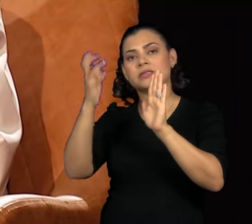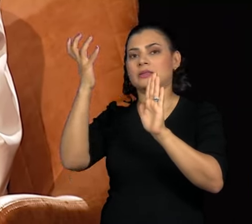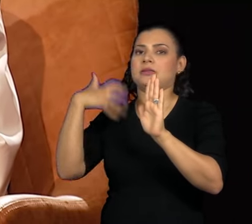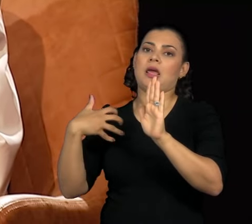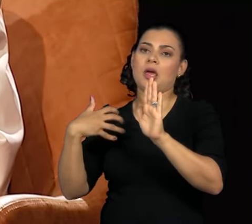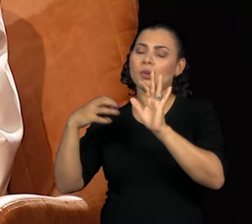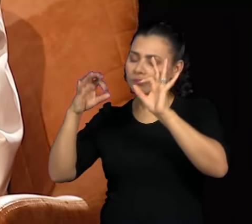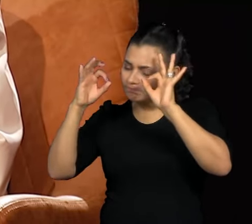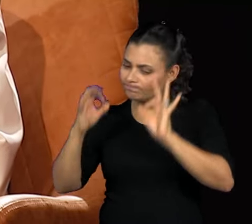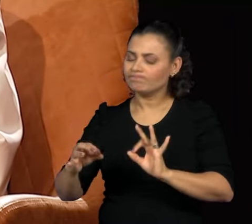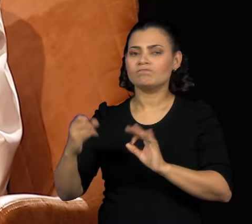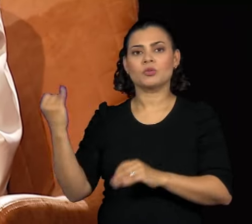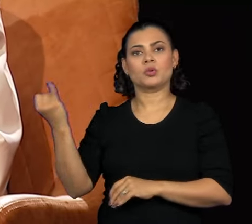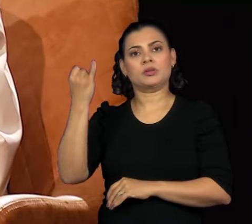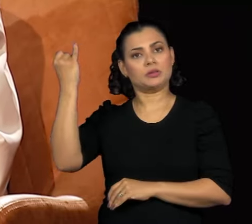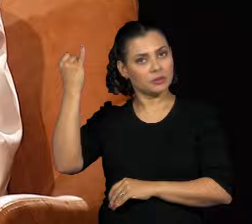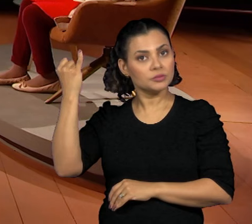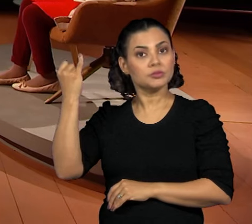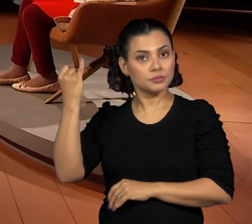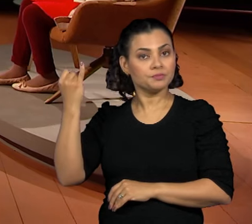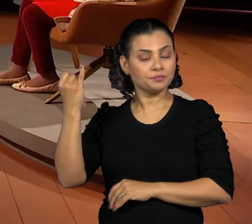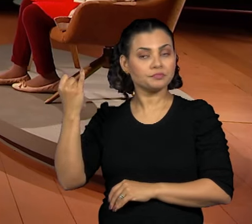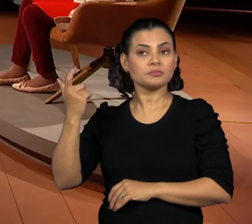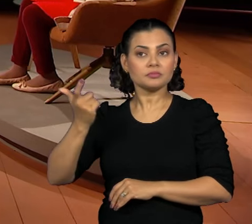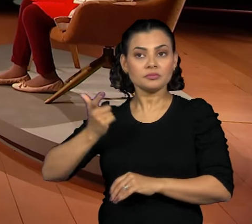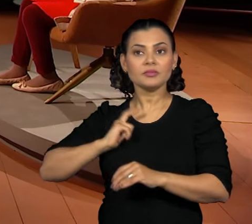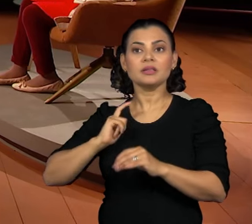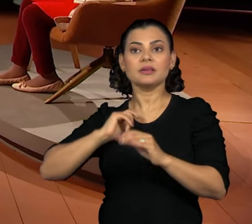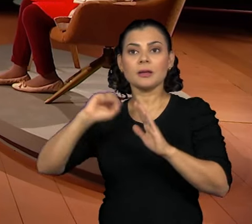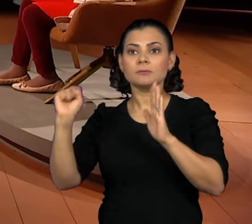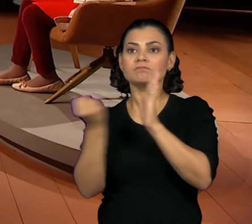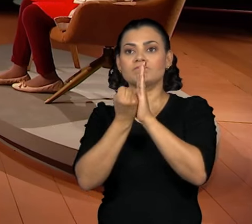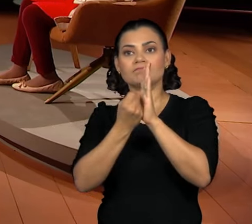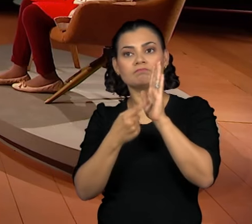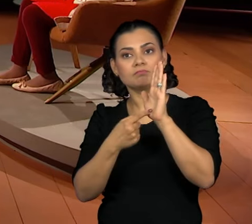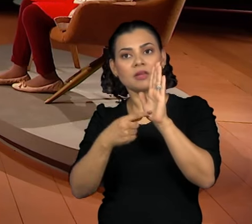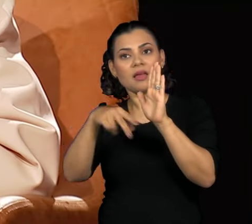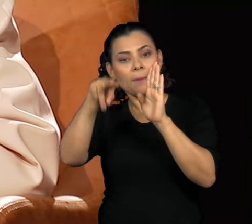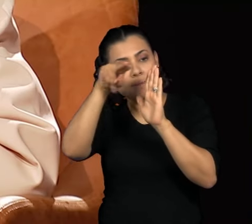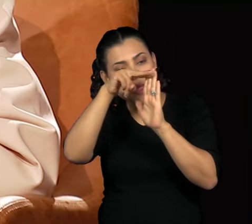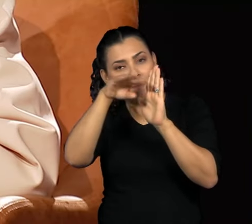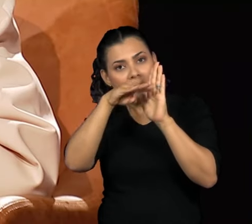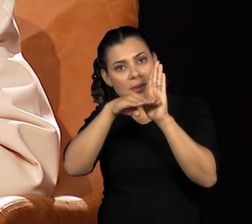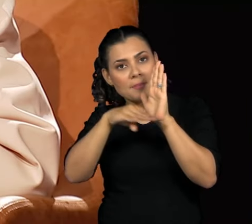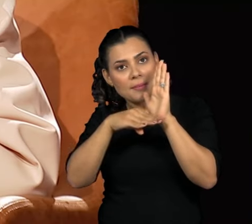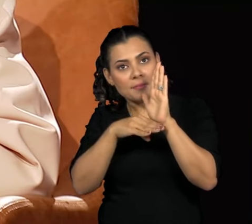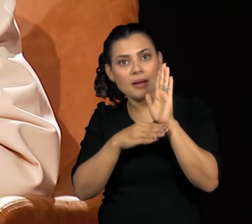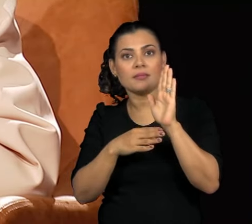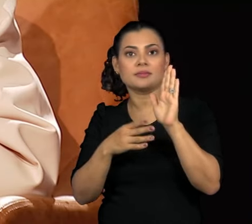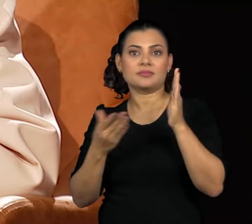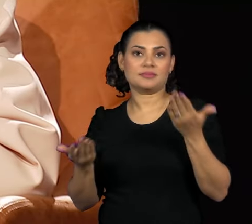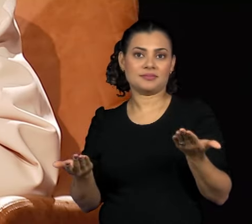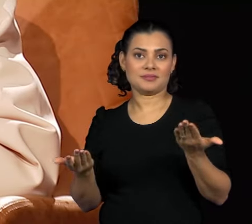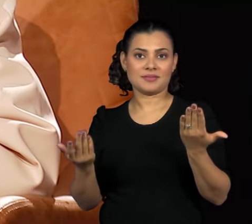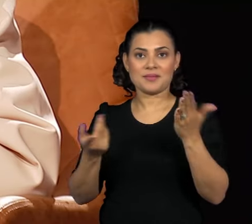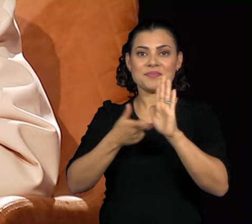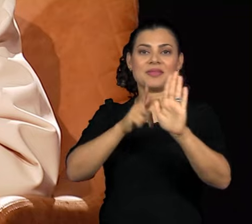são pautas com tatuagem. Com a tatuagem, sabe,